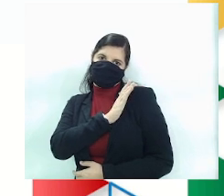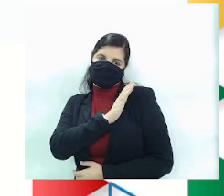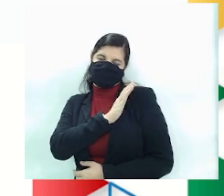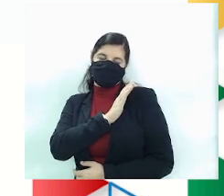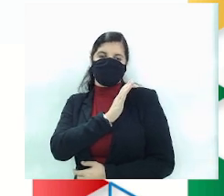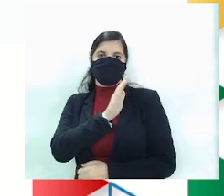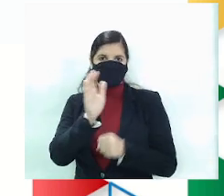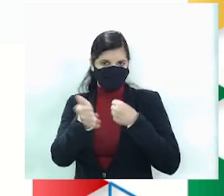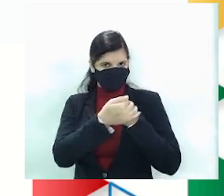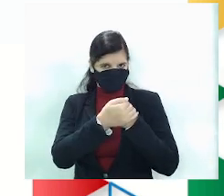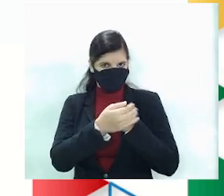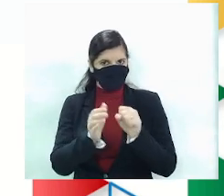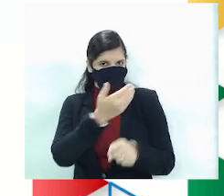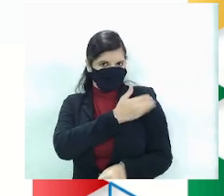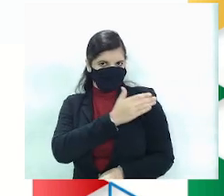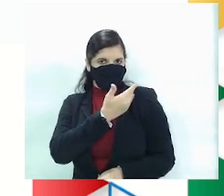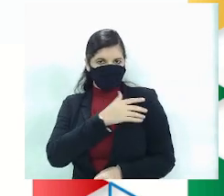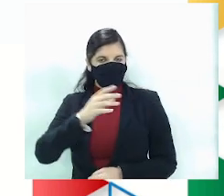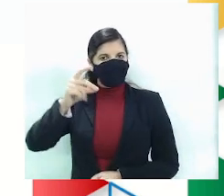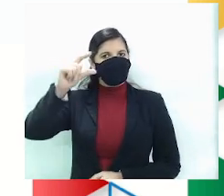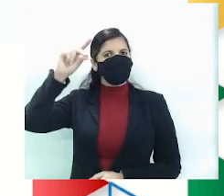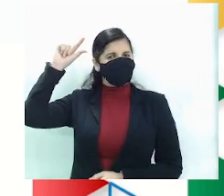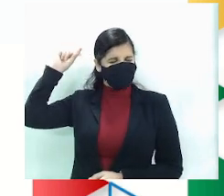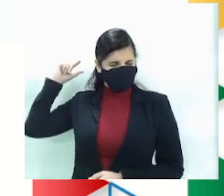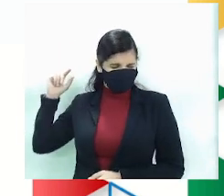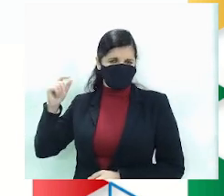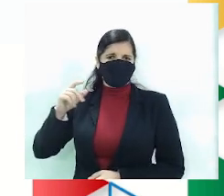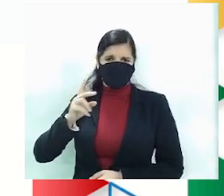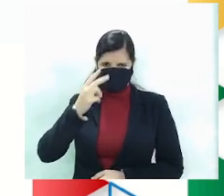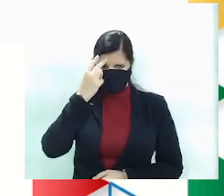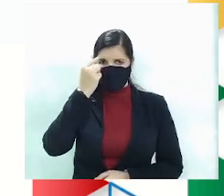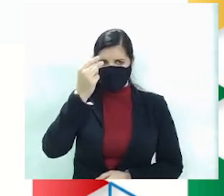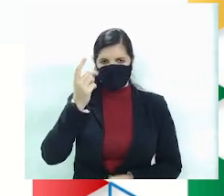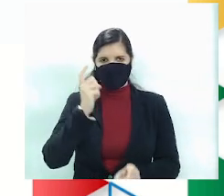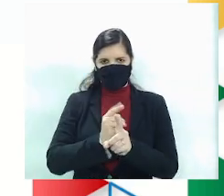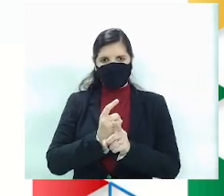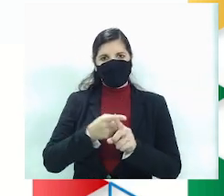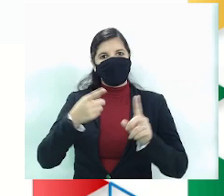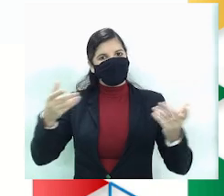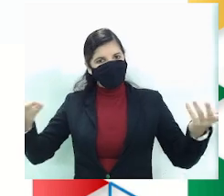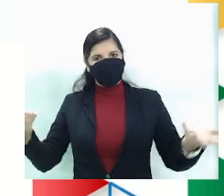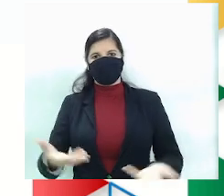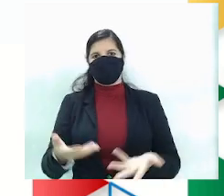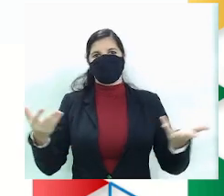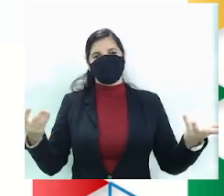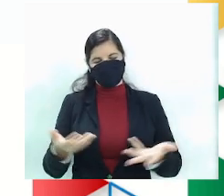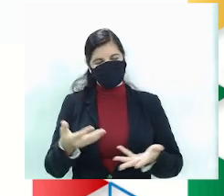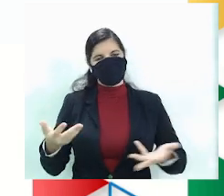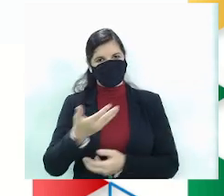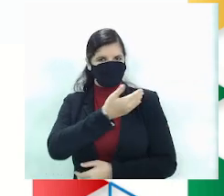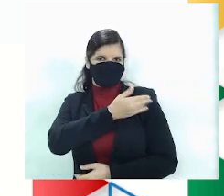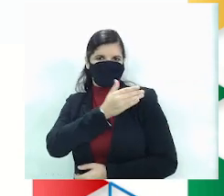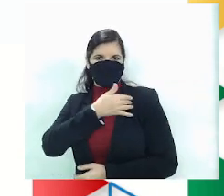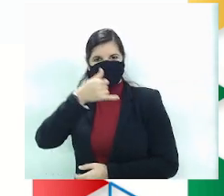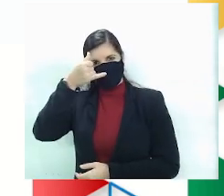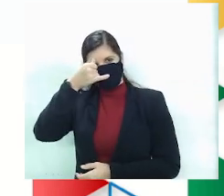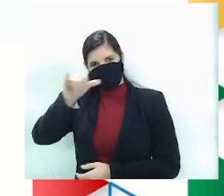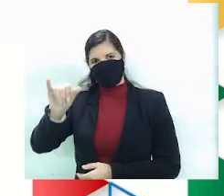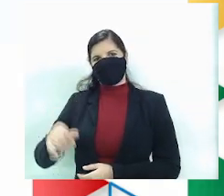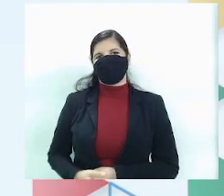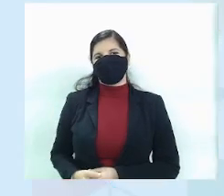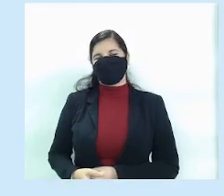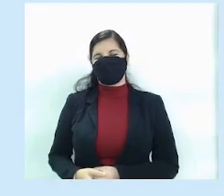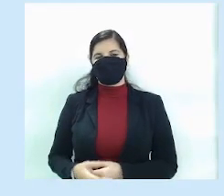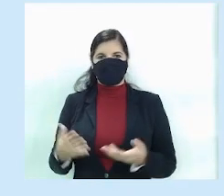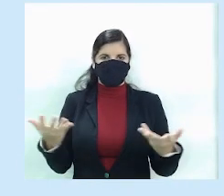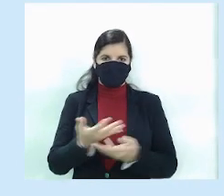gente? Isso aí é algo que no passado era muito comum nas piadas, mas a gente sabe muito bem que preconceito não é piada, não é